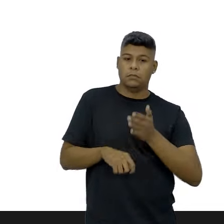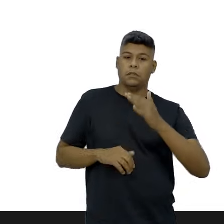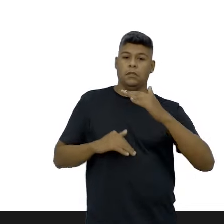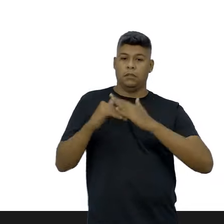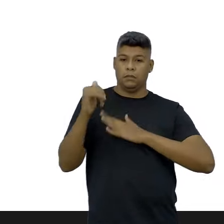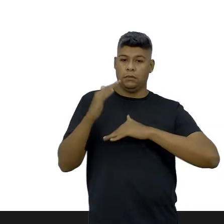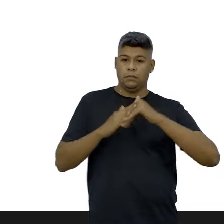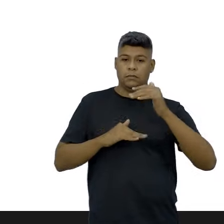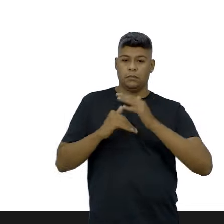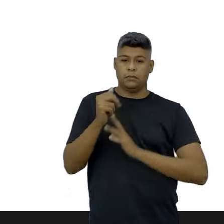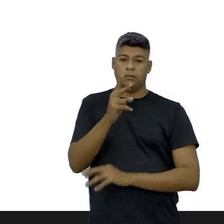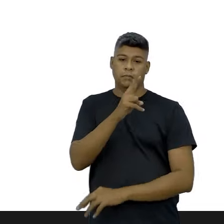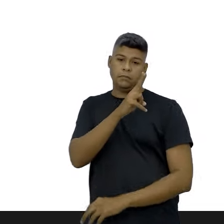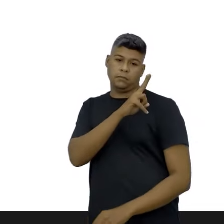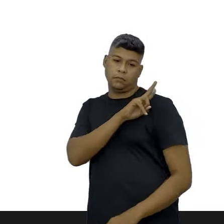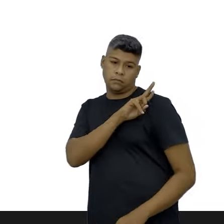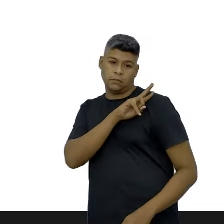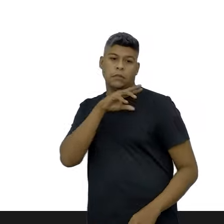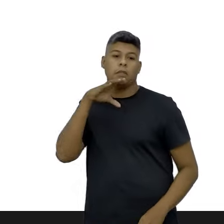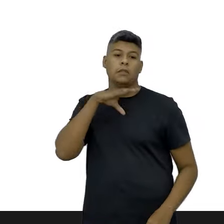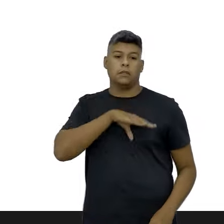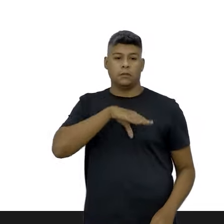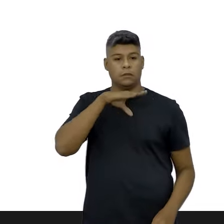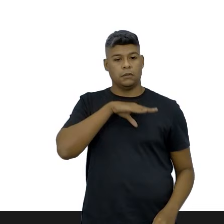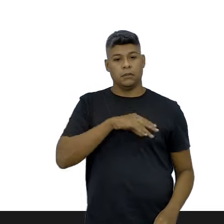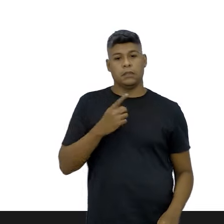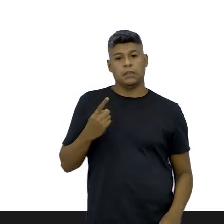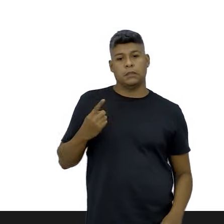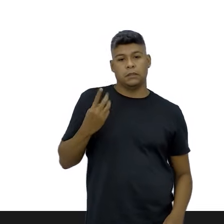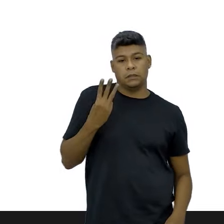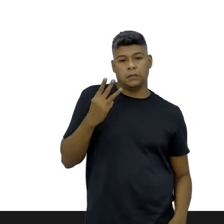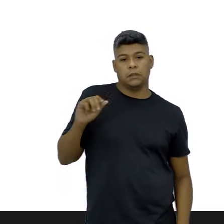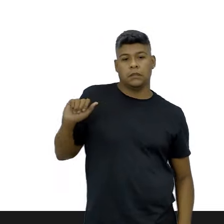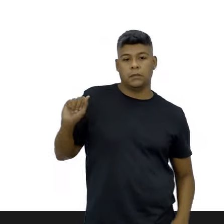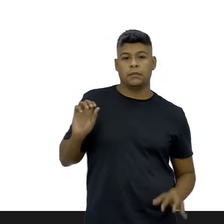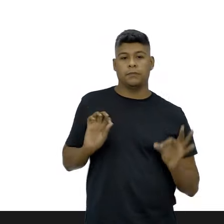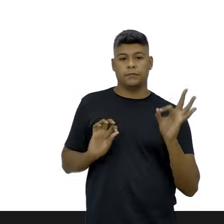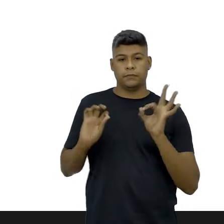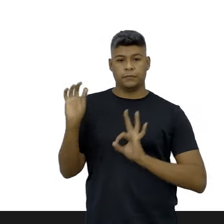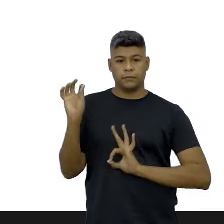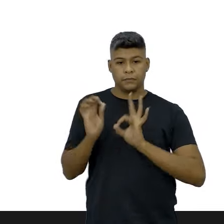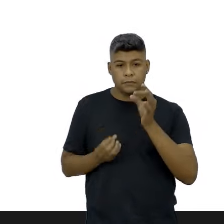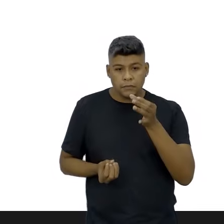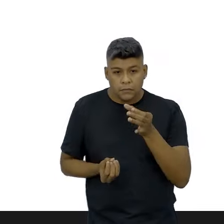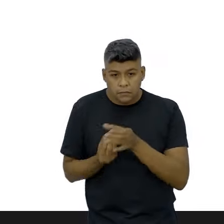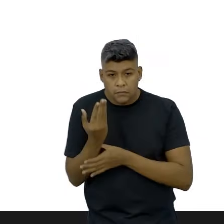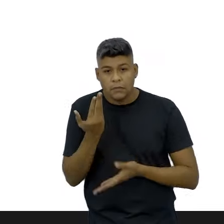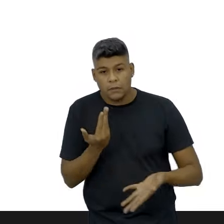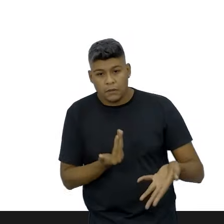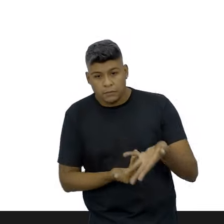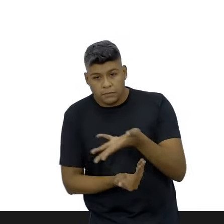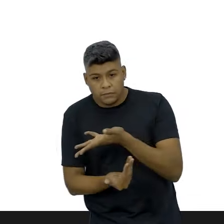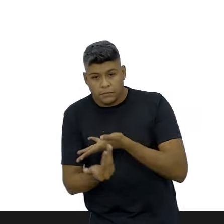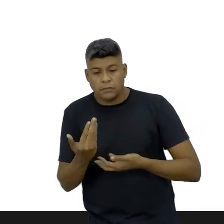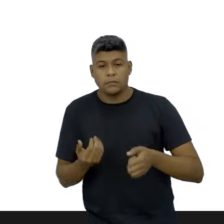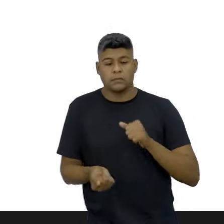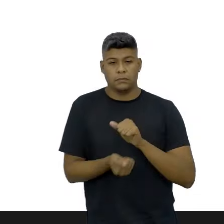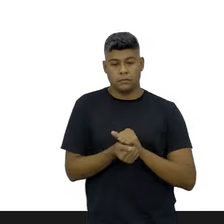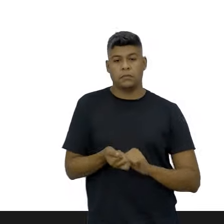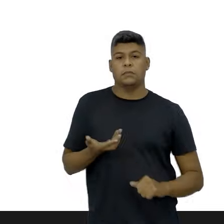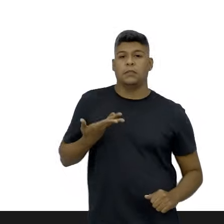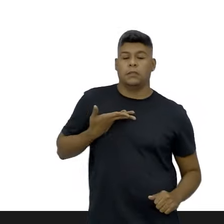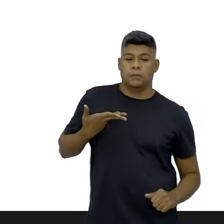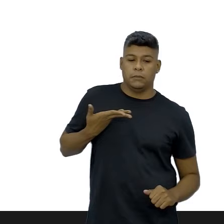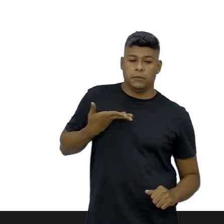habilidade do segundo ano de língua portuguesa, 13A, planejar e produzir em colaboração com os colegas